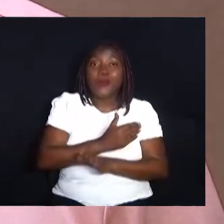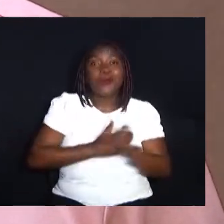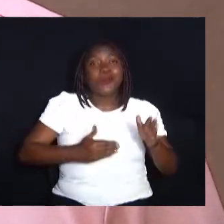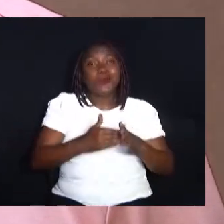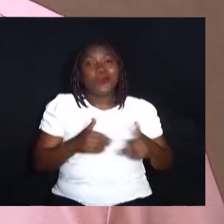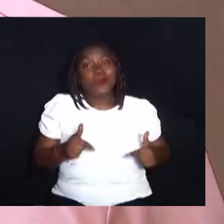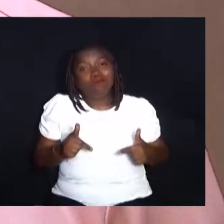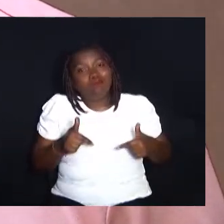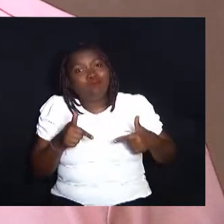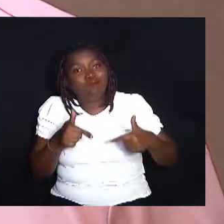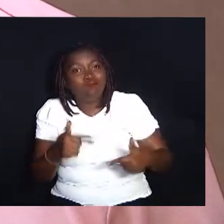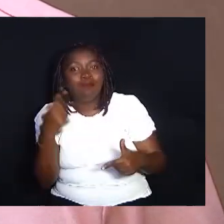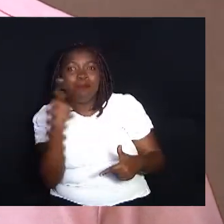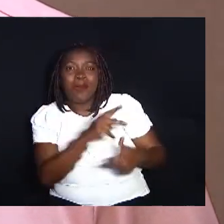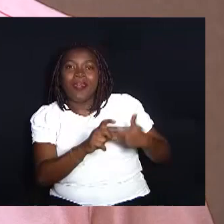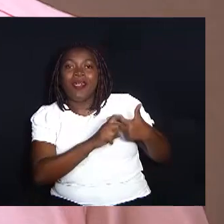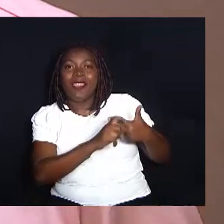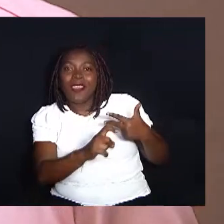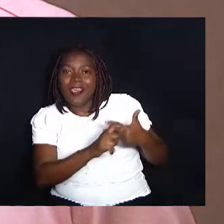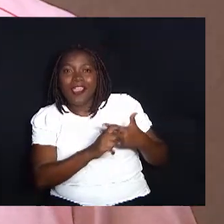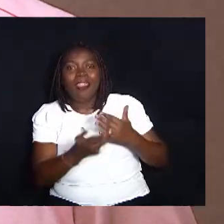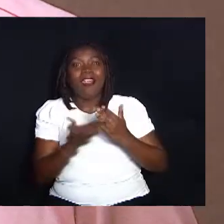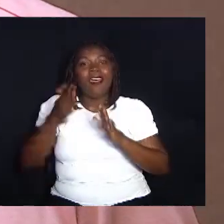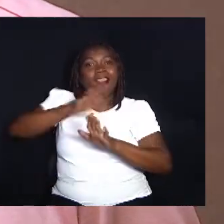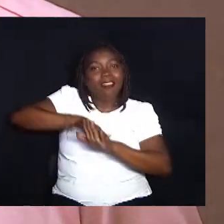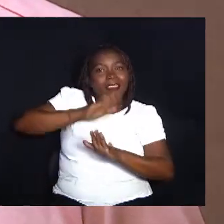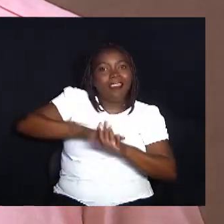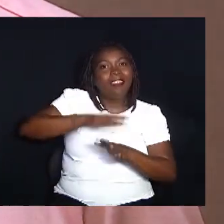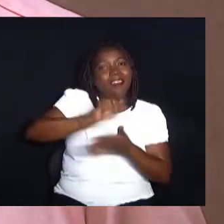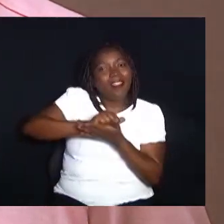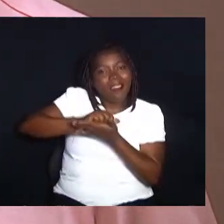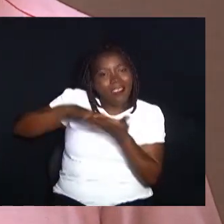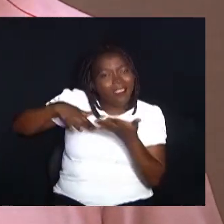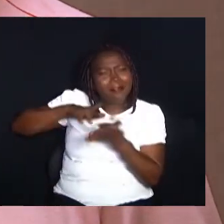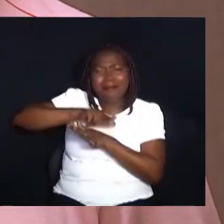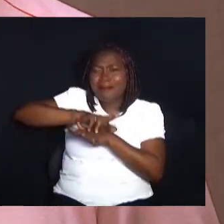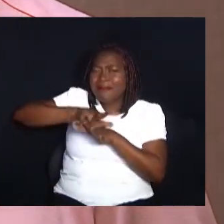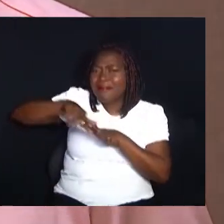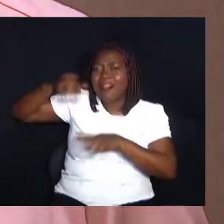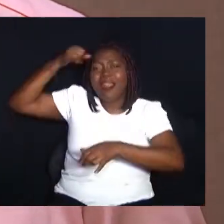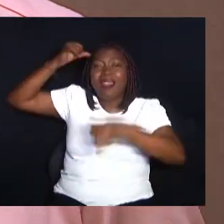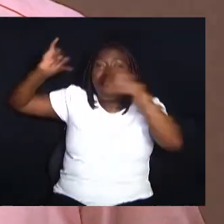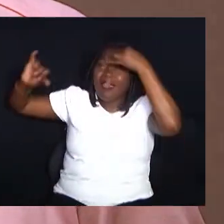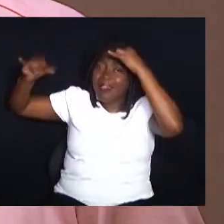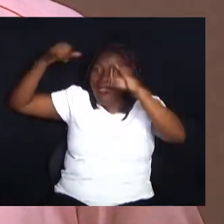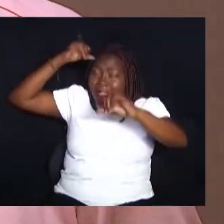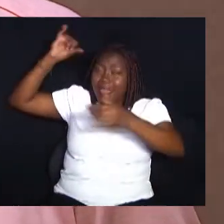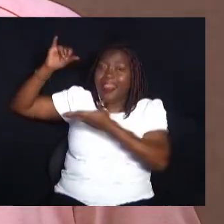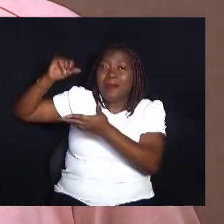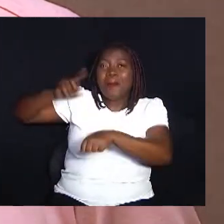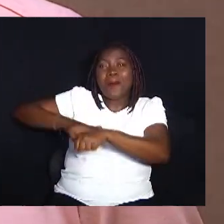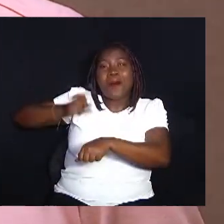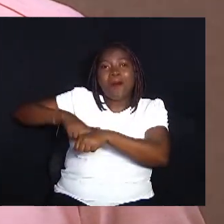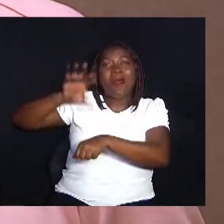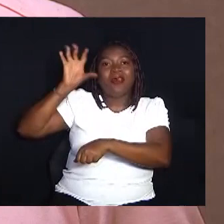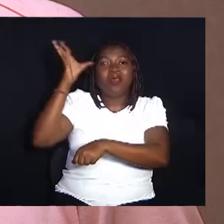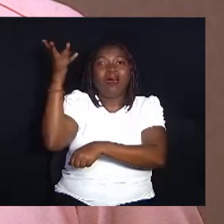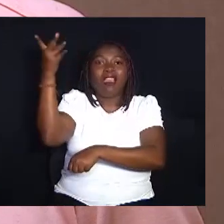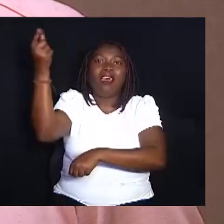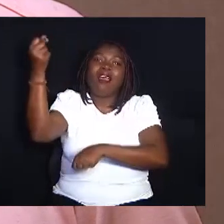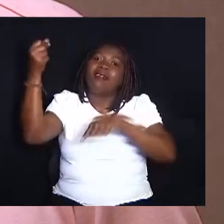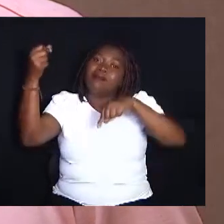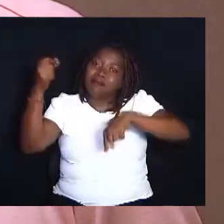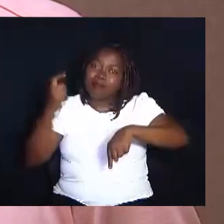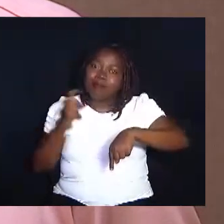participando de todo esse empenho que tá tendo o Executivo através de várias ações que vão ser feita aí em prevenção a esses